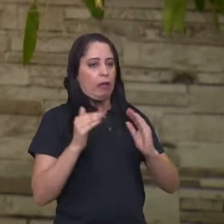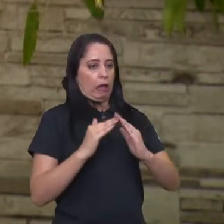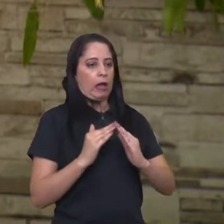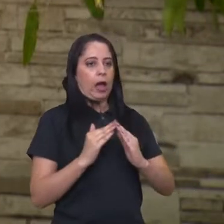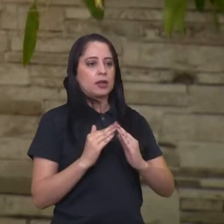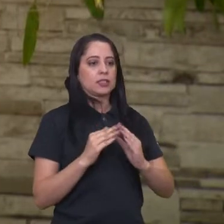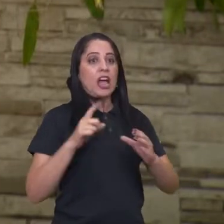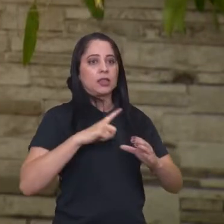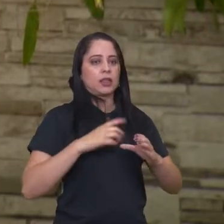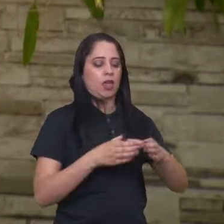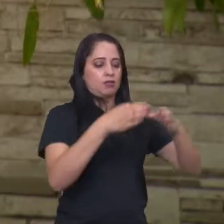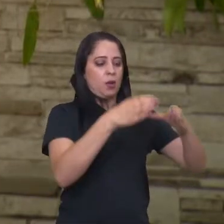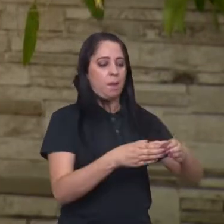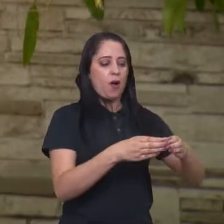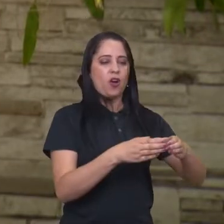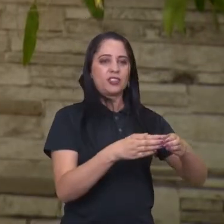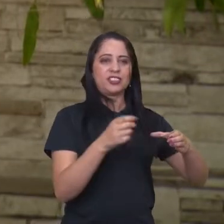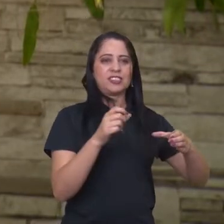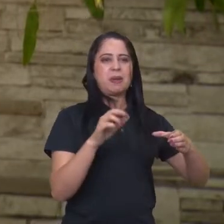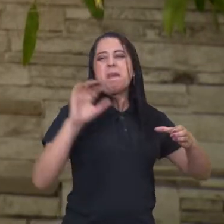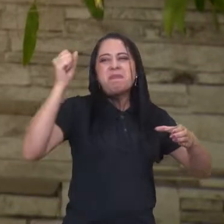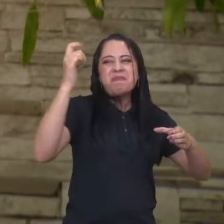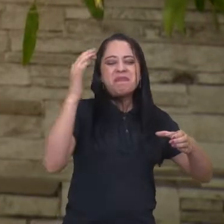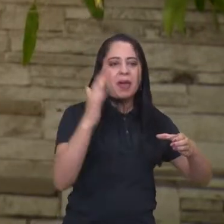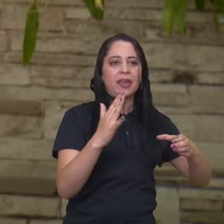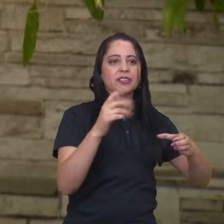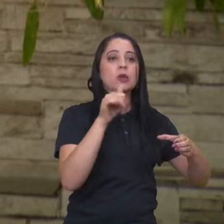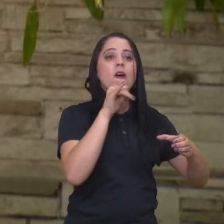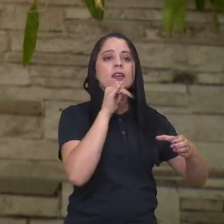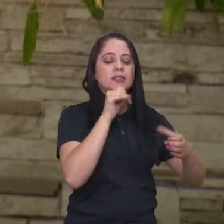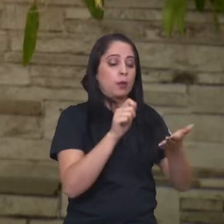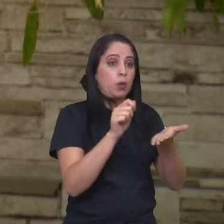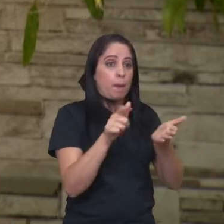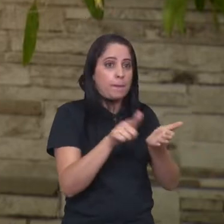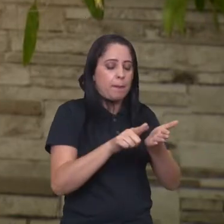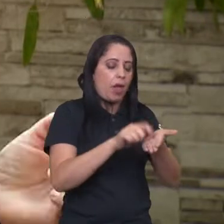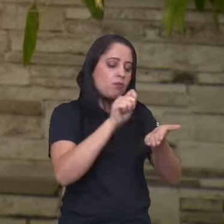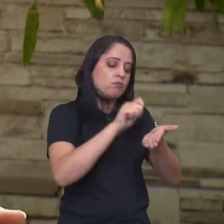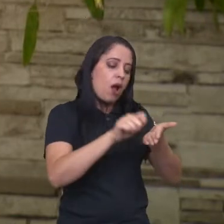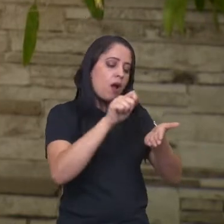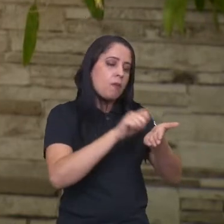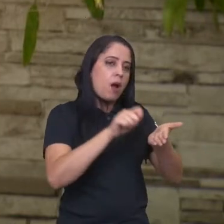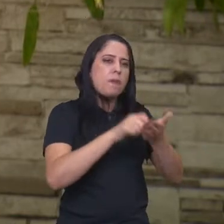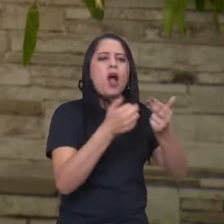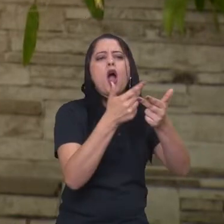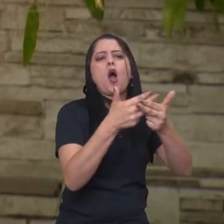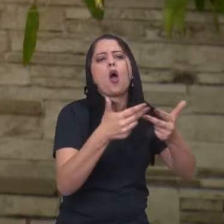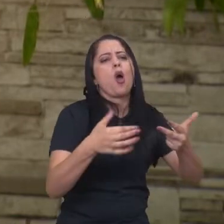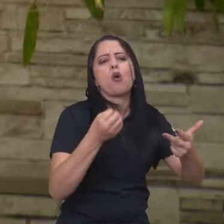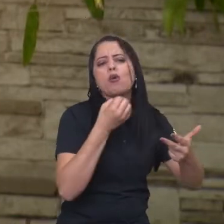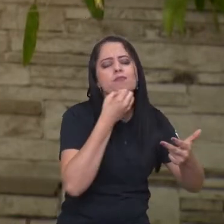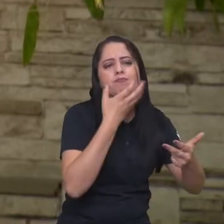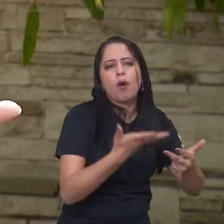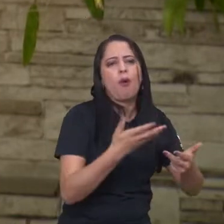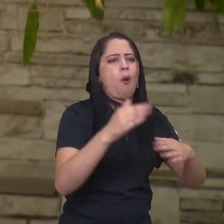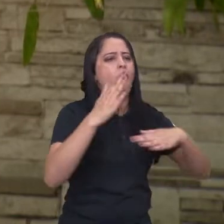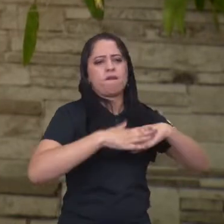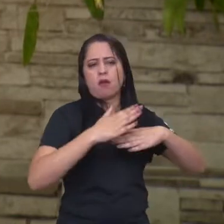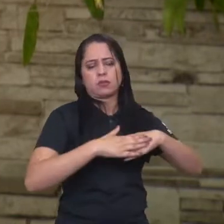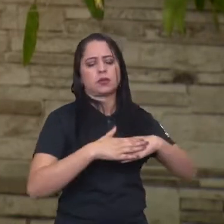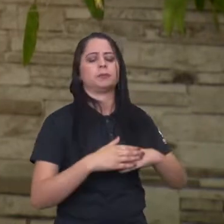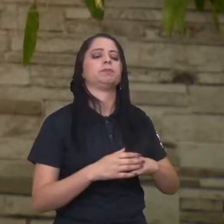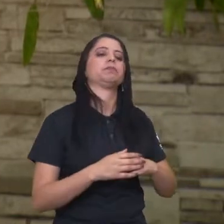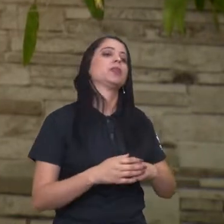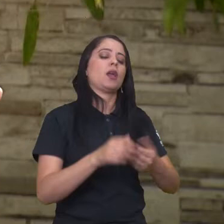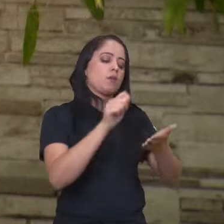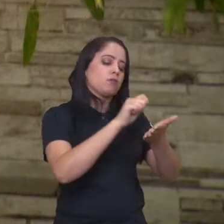tem um potinho que a gente escreve lá durante uma semana o que você fez de bom para o outro. Ou o que eu fiz para você